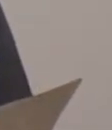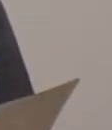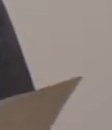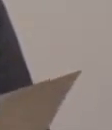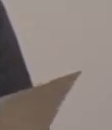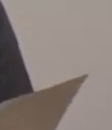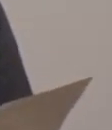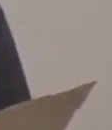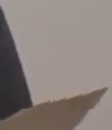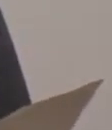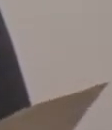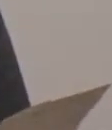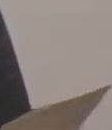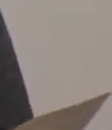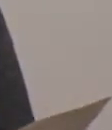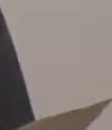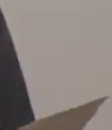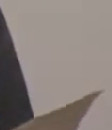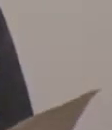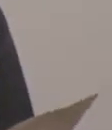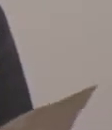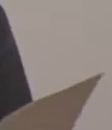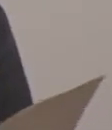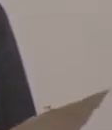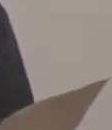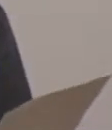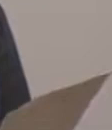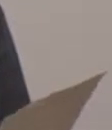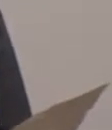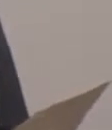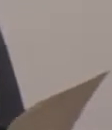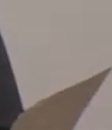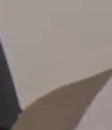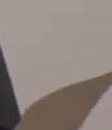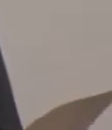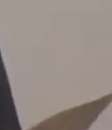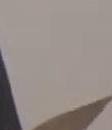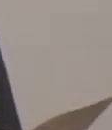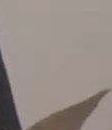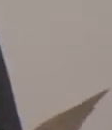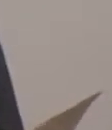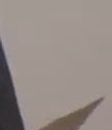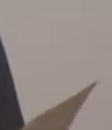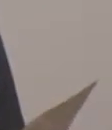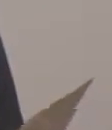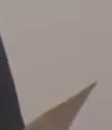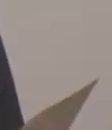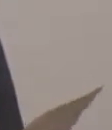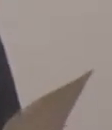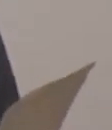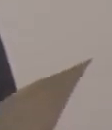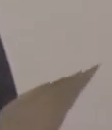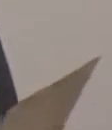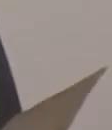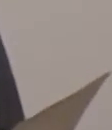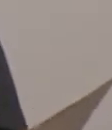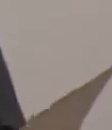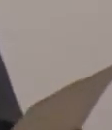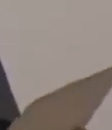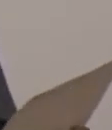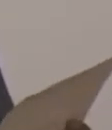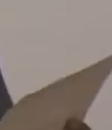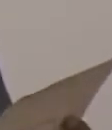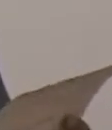que não é qualquer coisa, né? Todas as forças estão voltadas para trabalhar, para erradicar esse